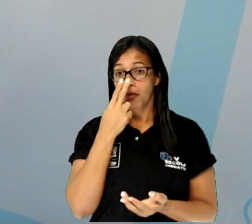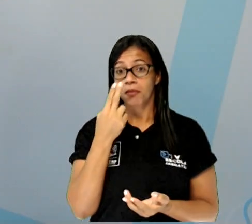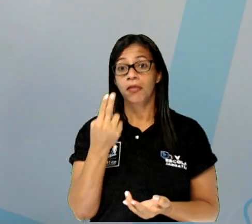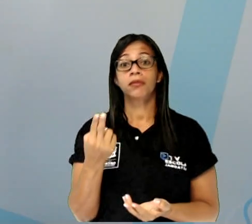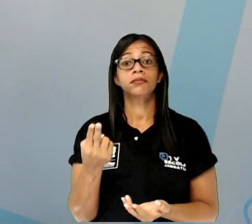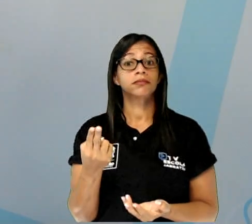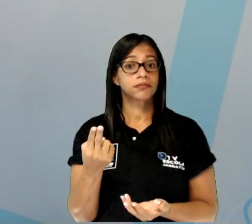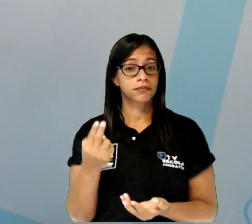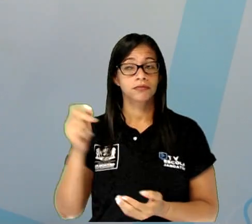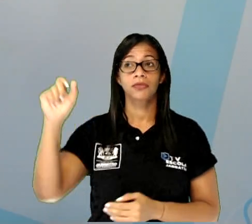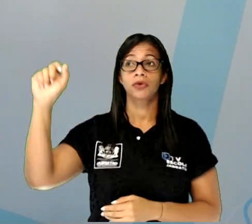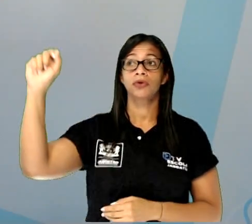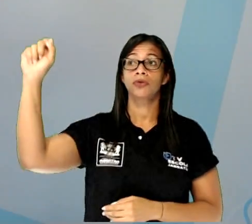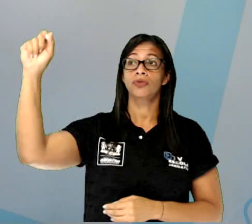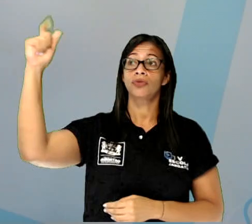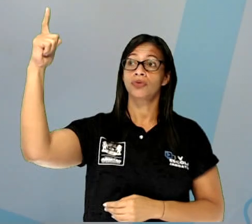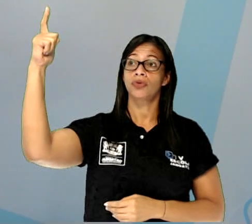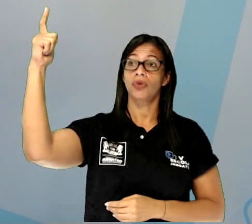está se